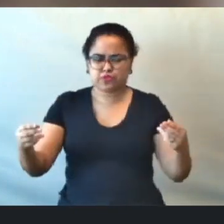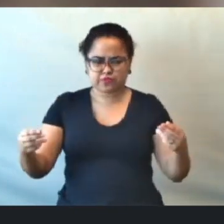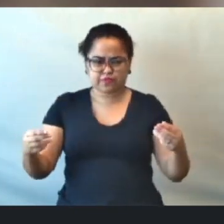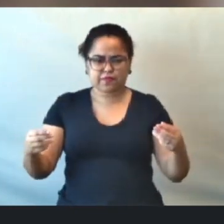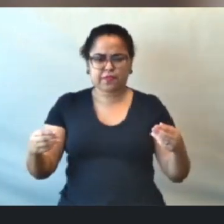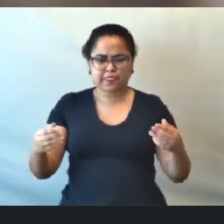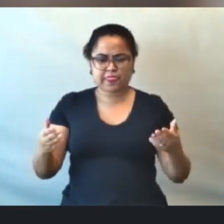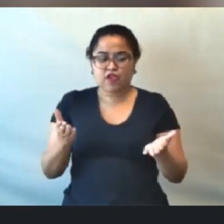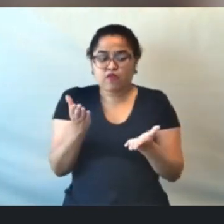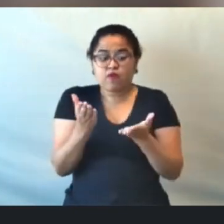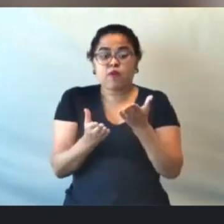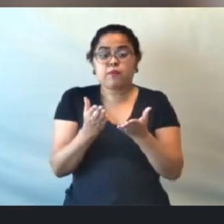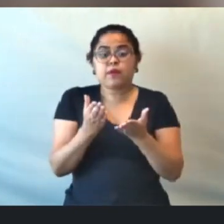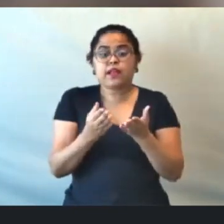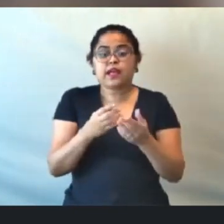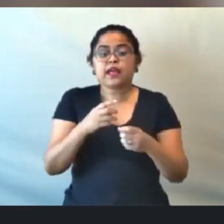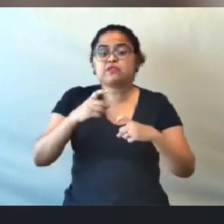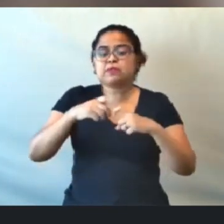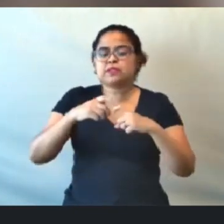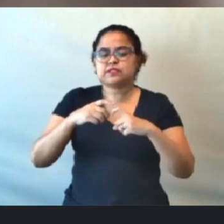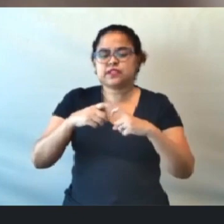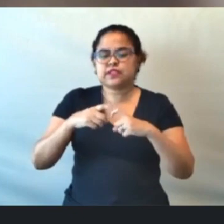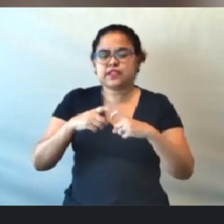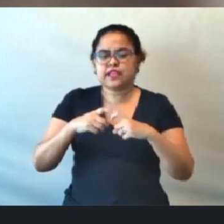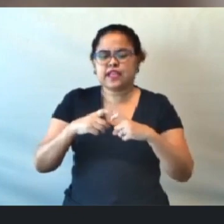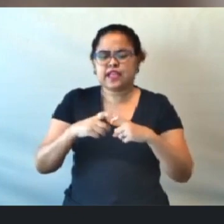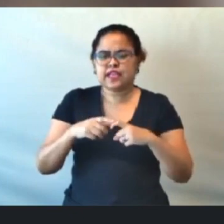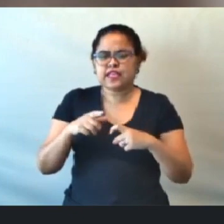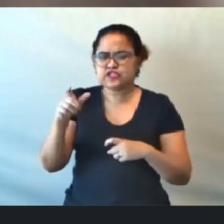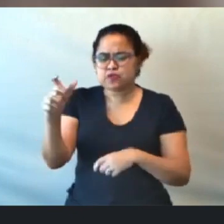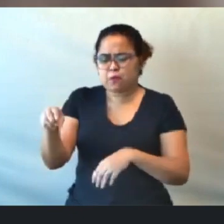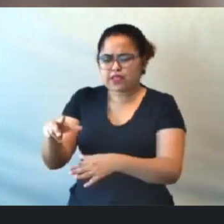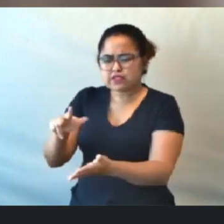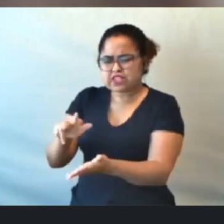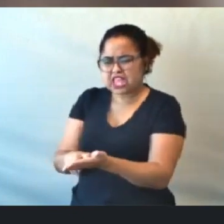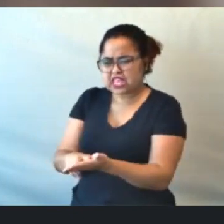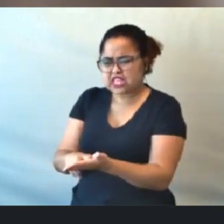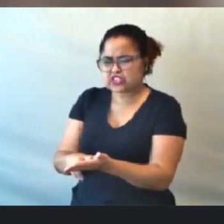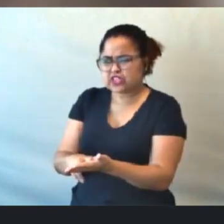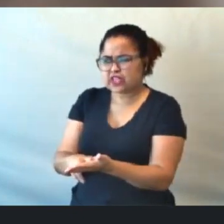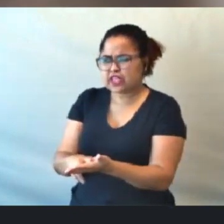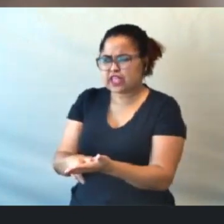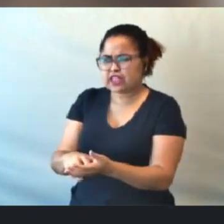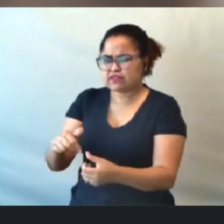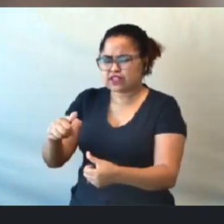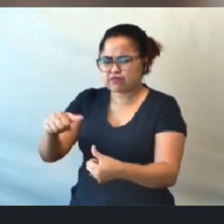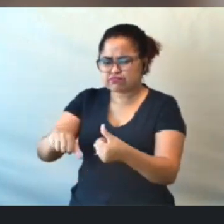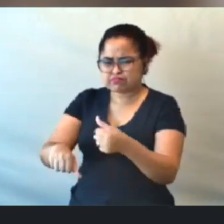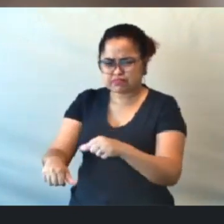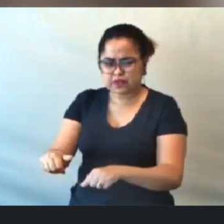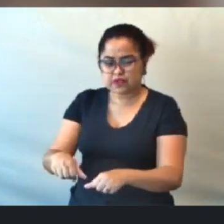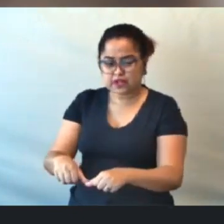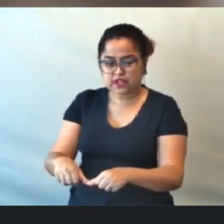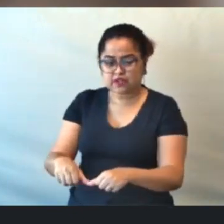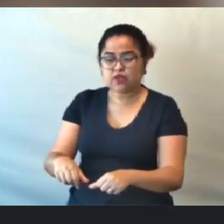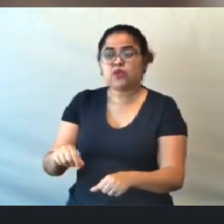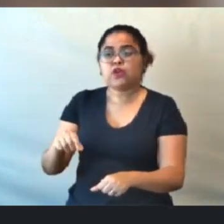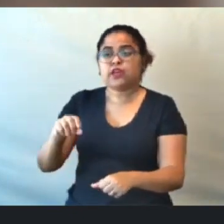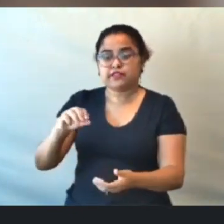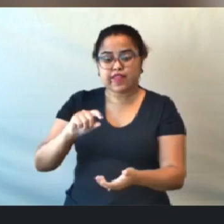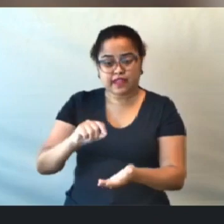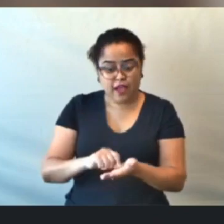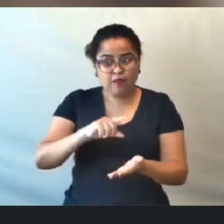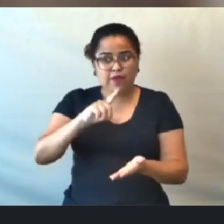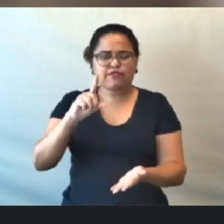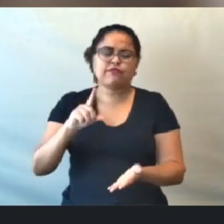vamos aumentar o remédio. Então, o que a gente quer deixar claro é que o produto sim funciona, ele não